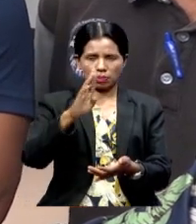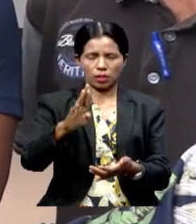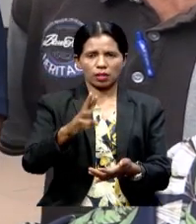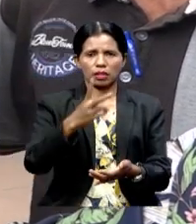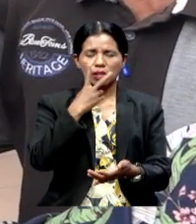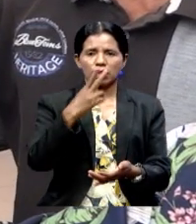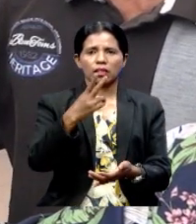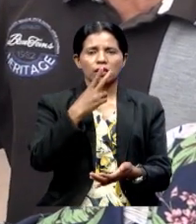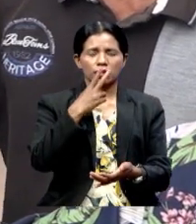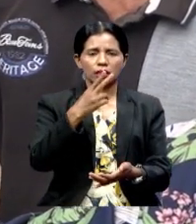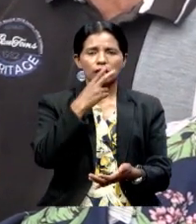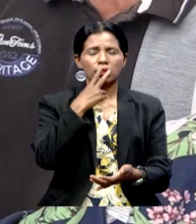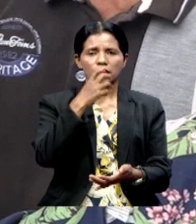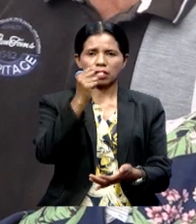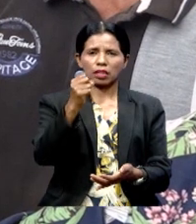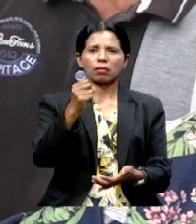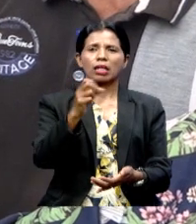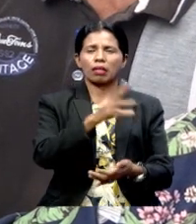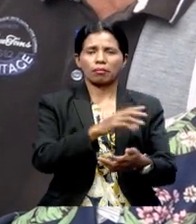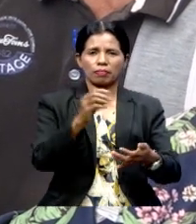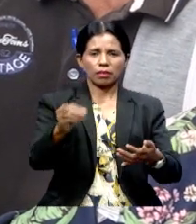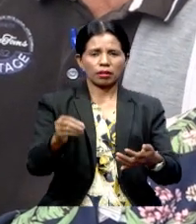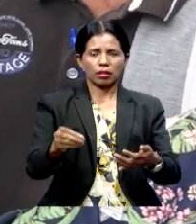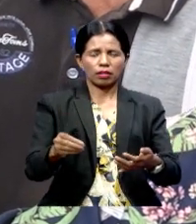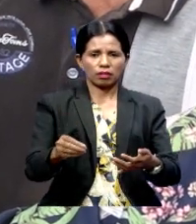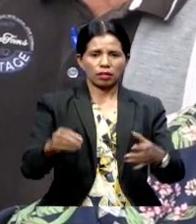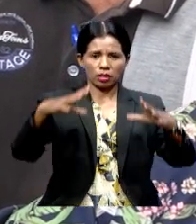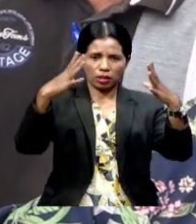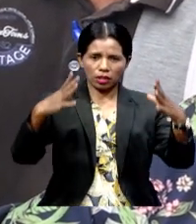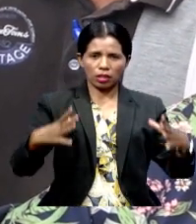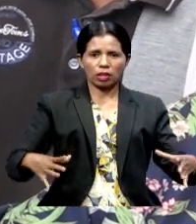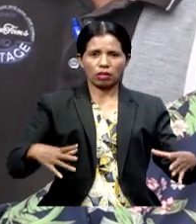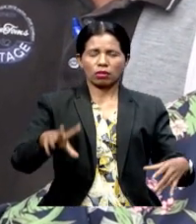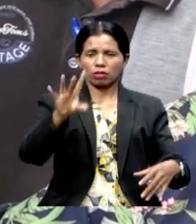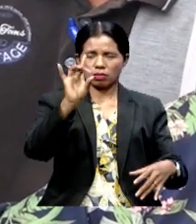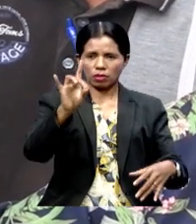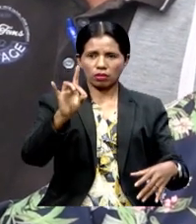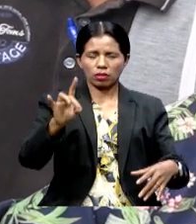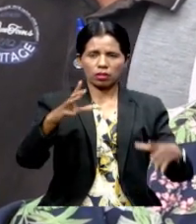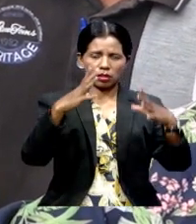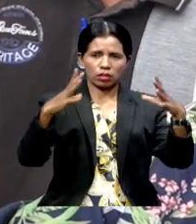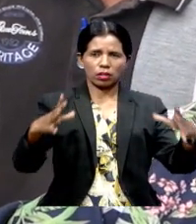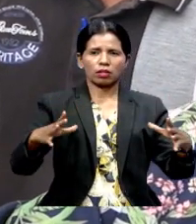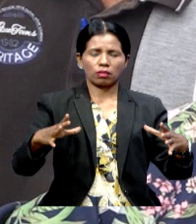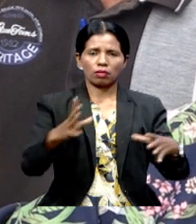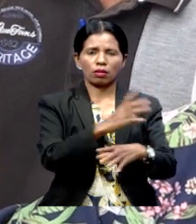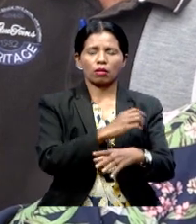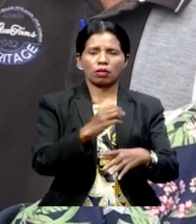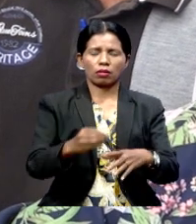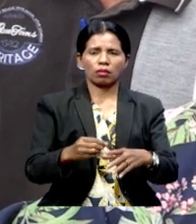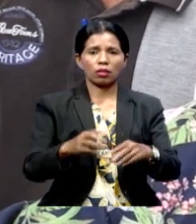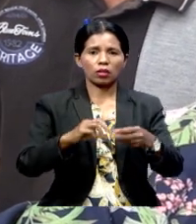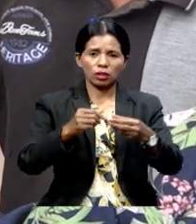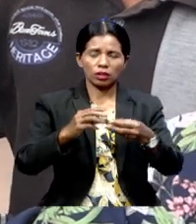halo aprensao ne composto de Sacagualo. Sacagualo ne composto de sigaro pohon sagu. No sigaro